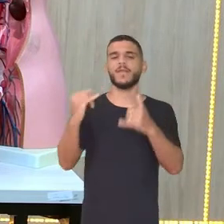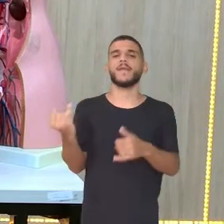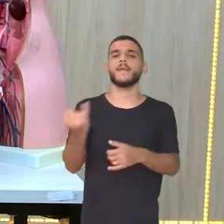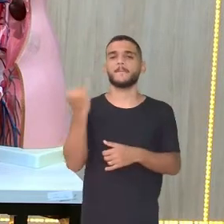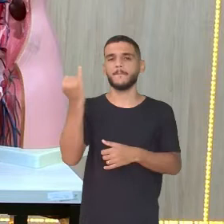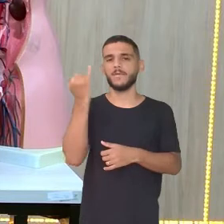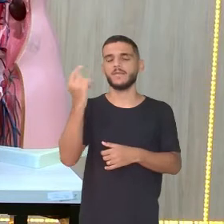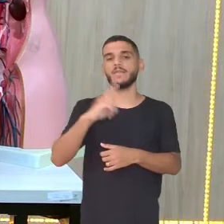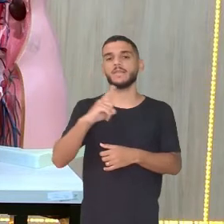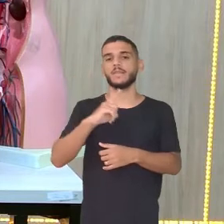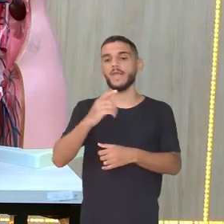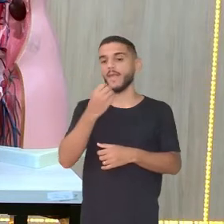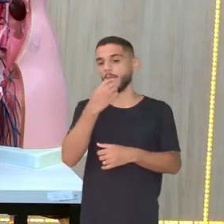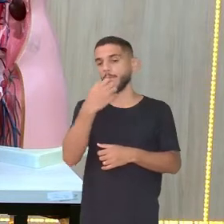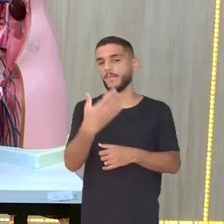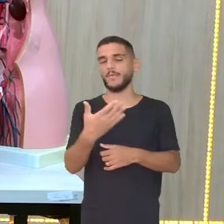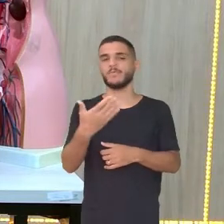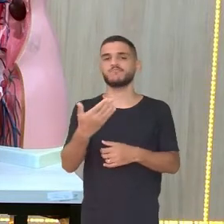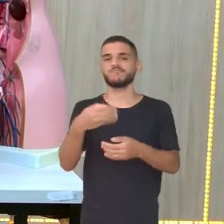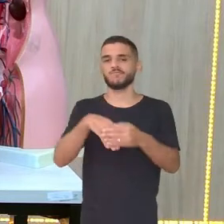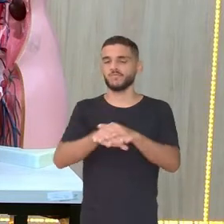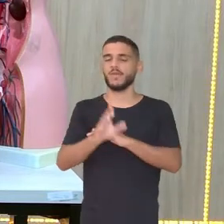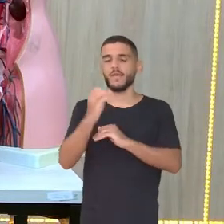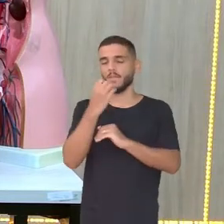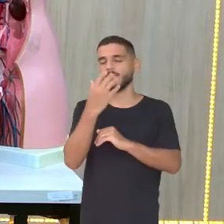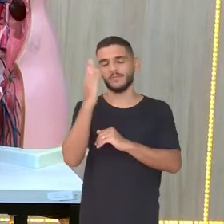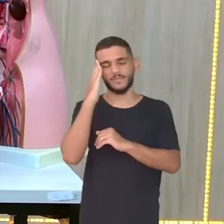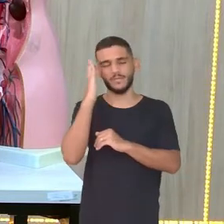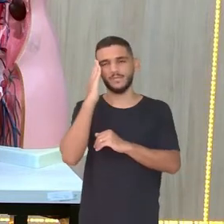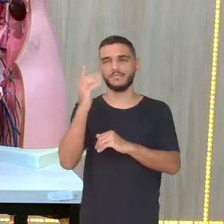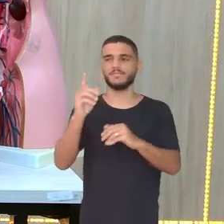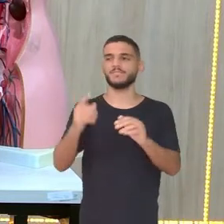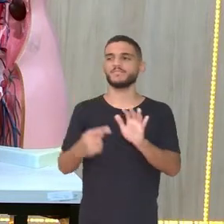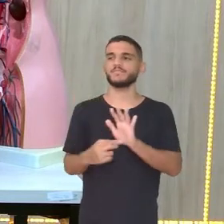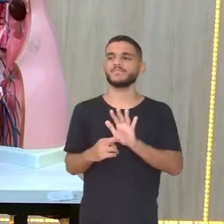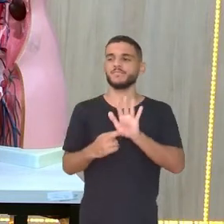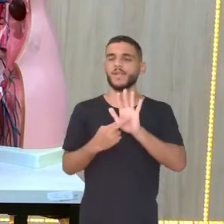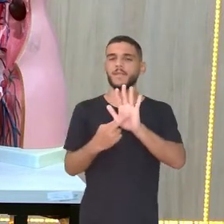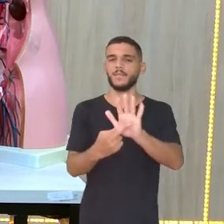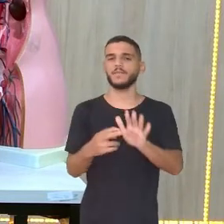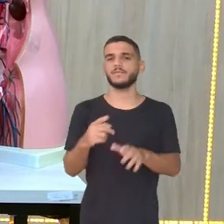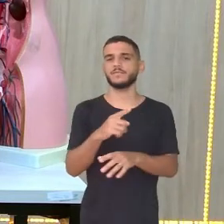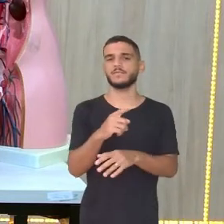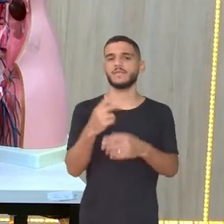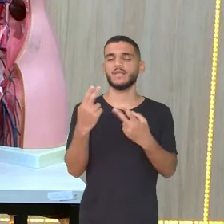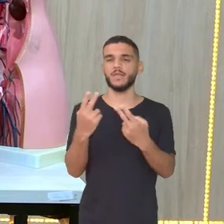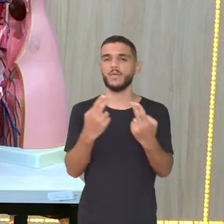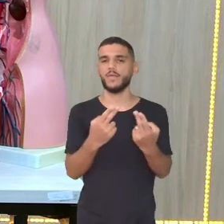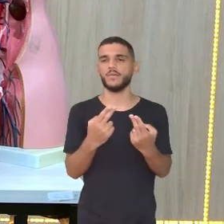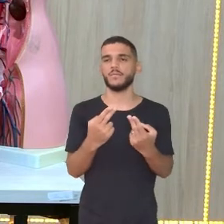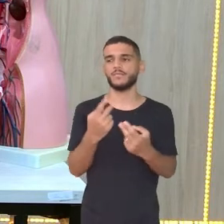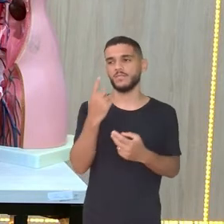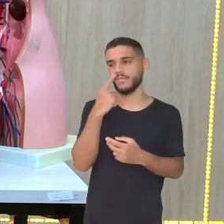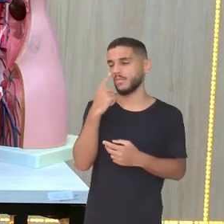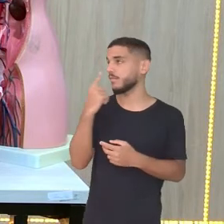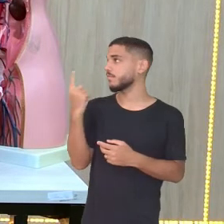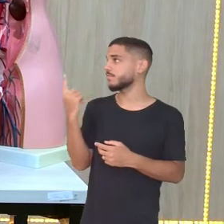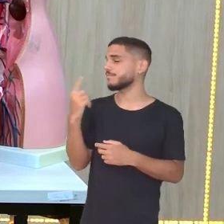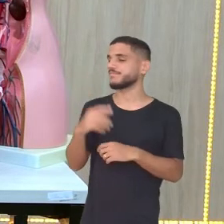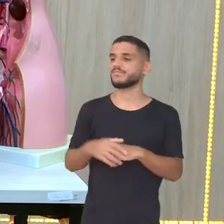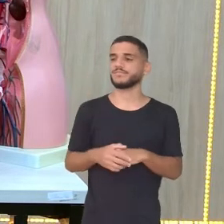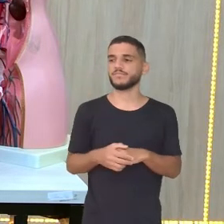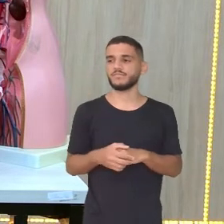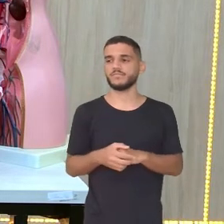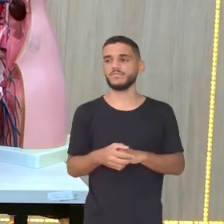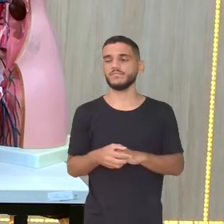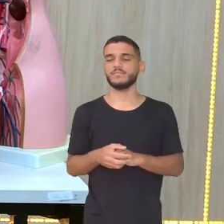ideal. Aqui eu trouxe para vocês uma representação, de como se fosse a nossa pele e o tecido adiposo